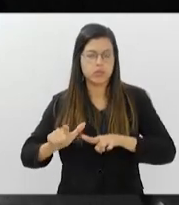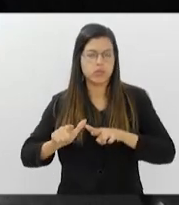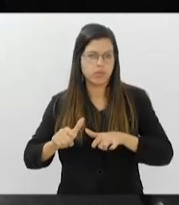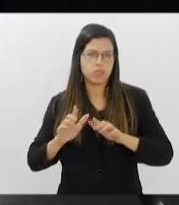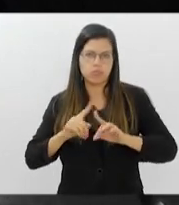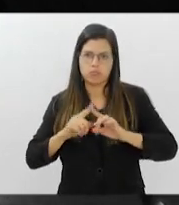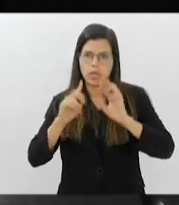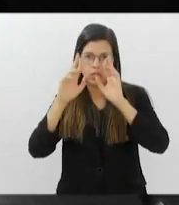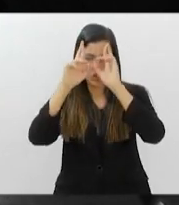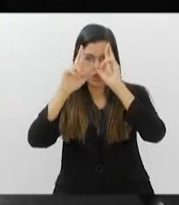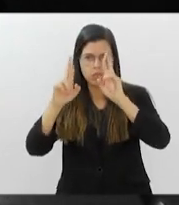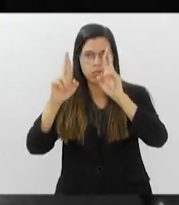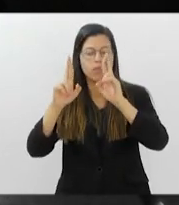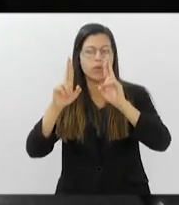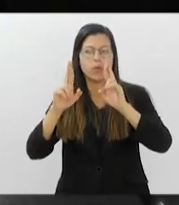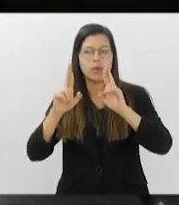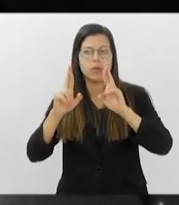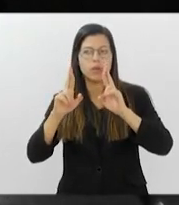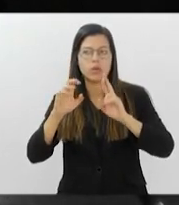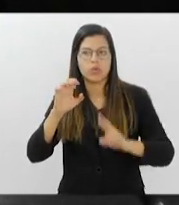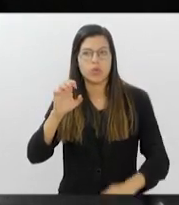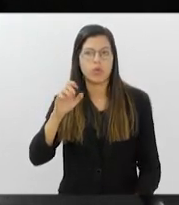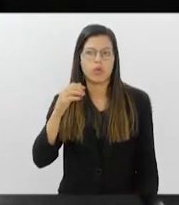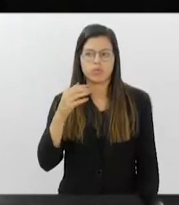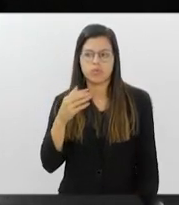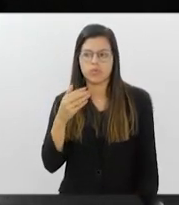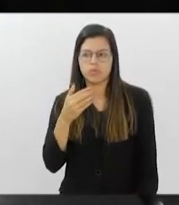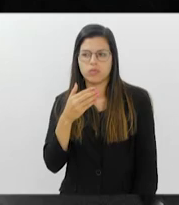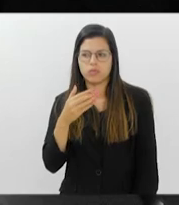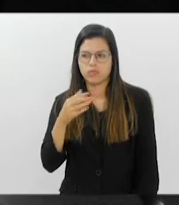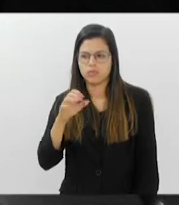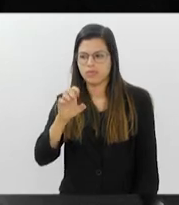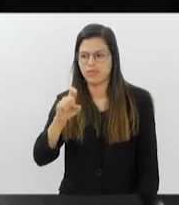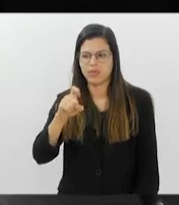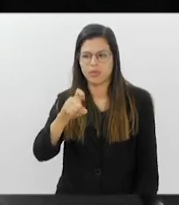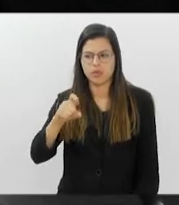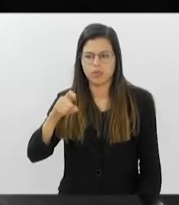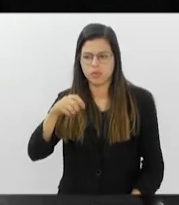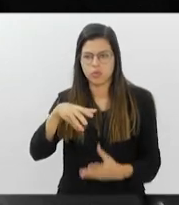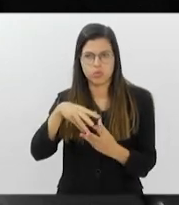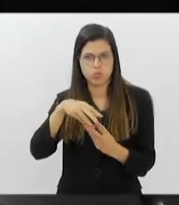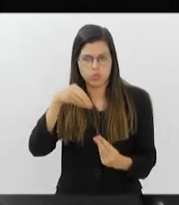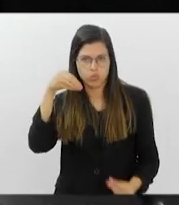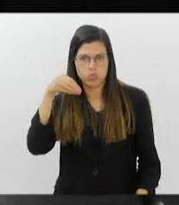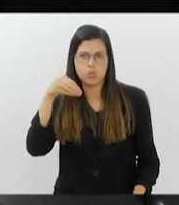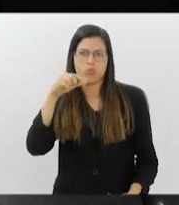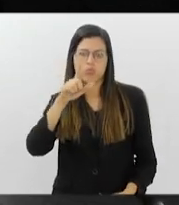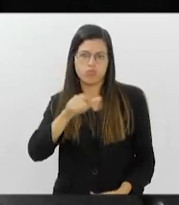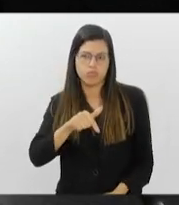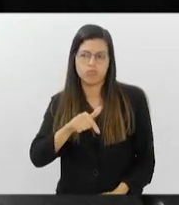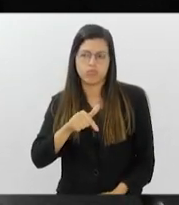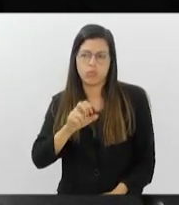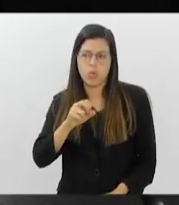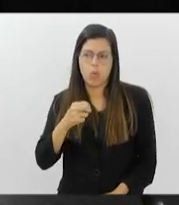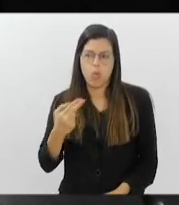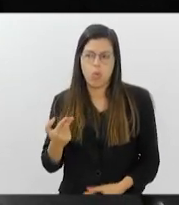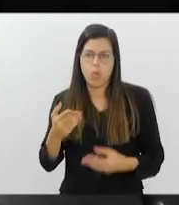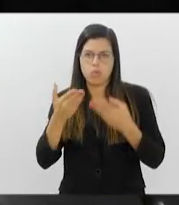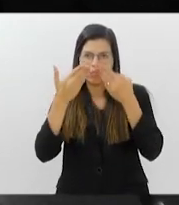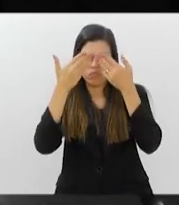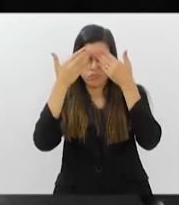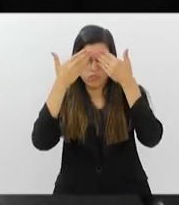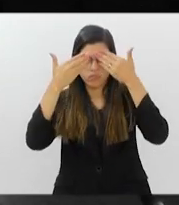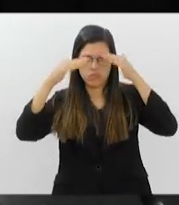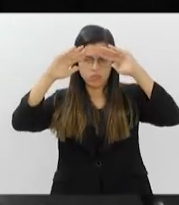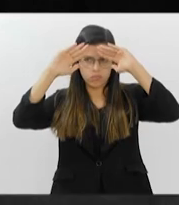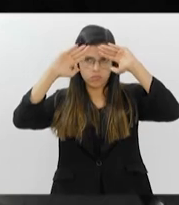é do meu conhecimento, Exu é uma entidade, ou uma divindade, eu não sei bem. Eu vou lhe explicar depois que o